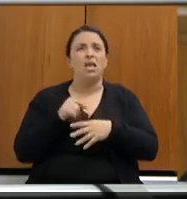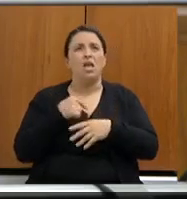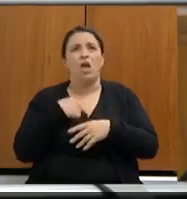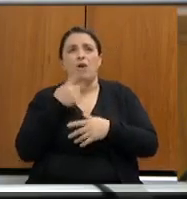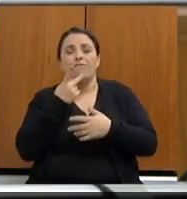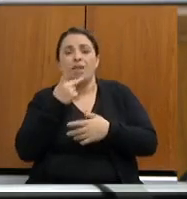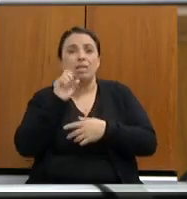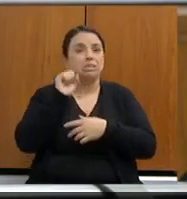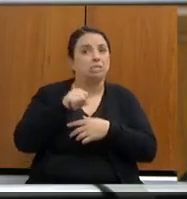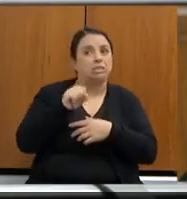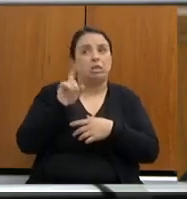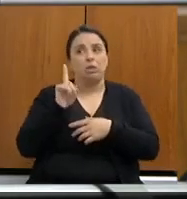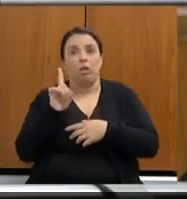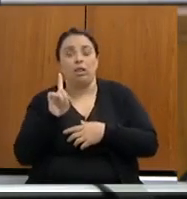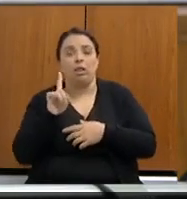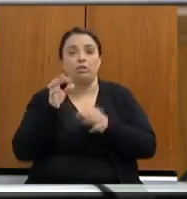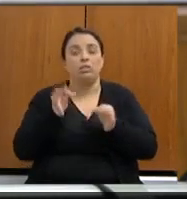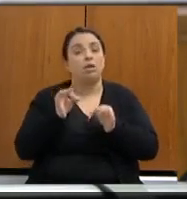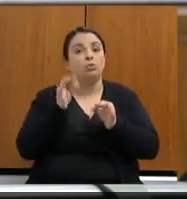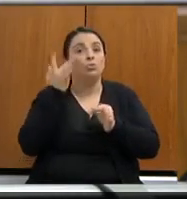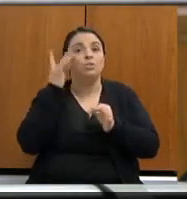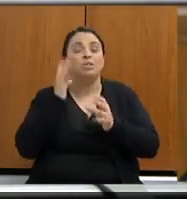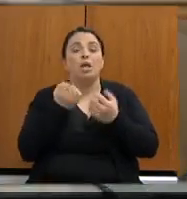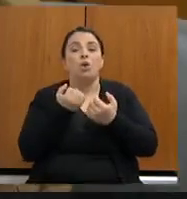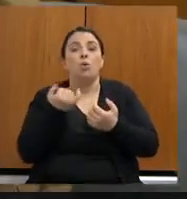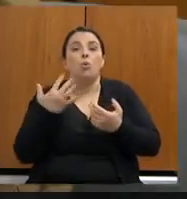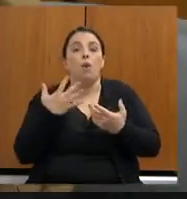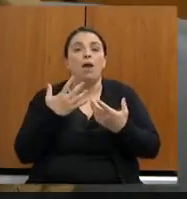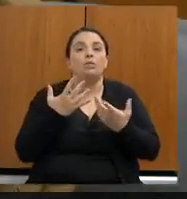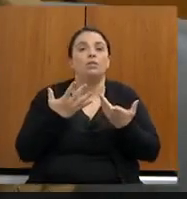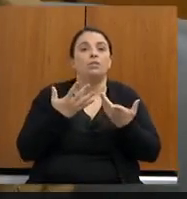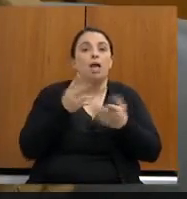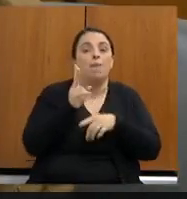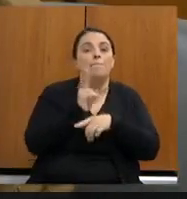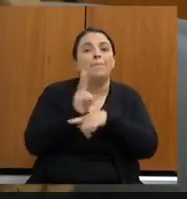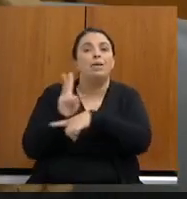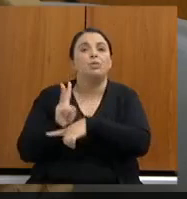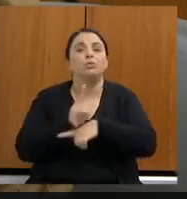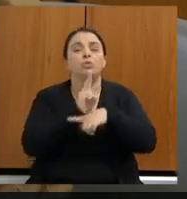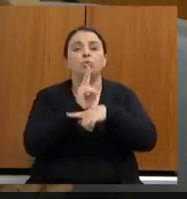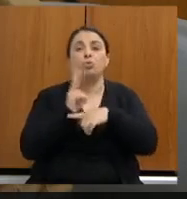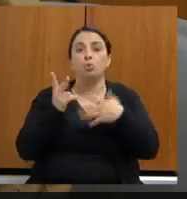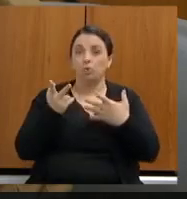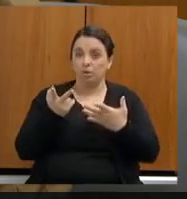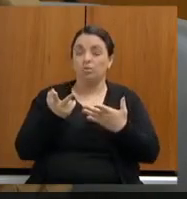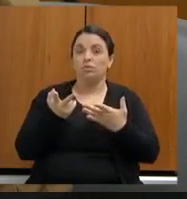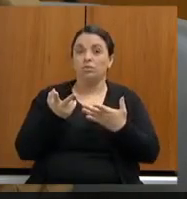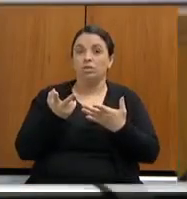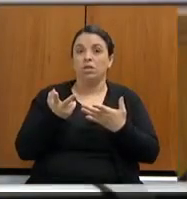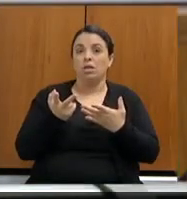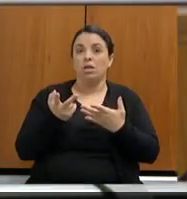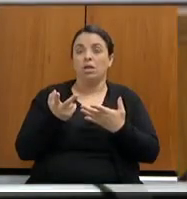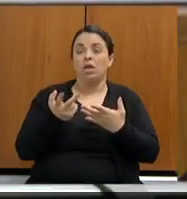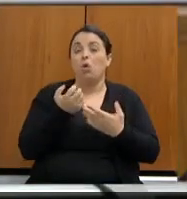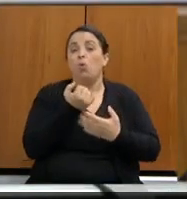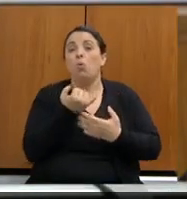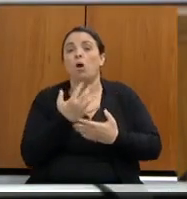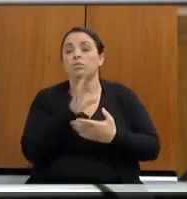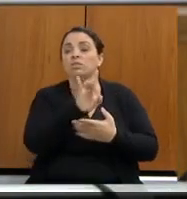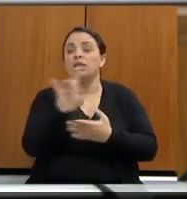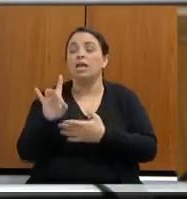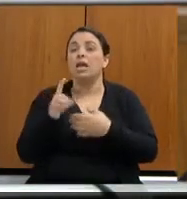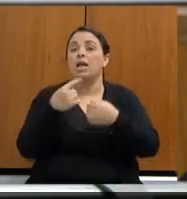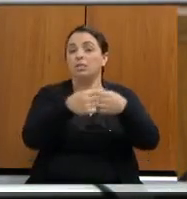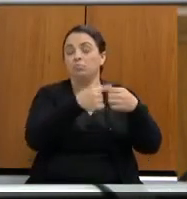cada uma dessas quatro eles está divididas em 97 né dos Municípios quantos temos em cada um deles então